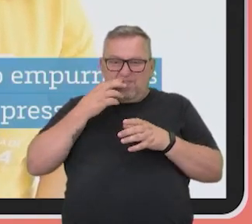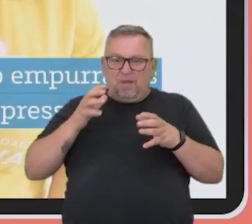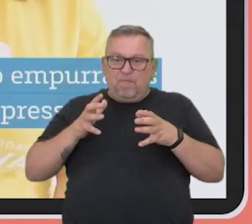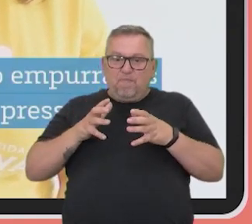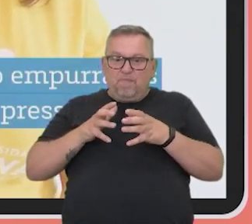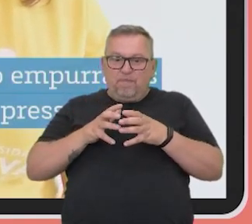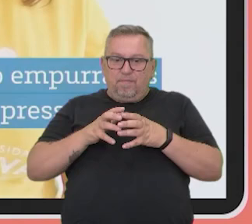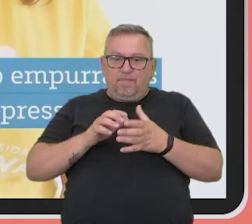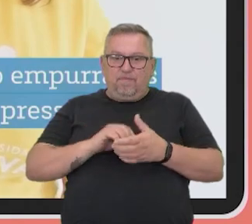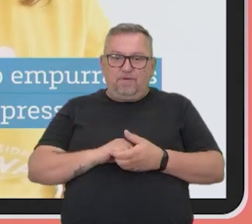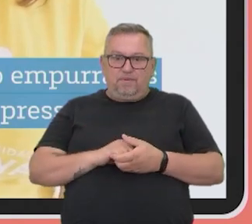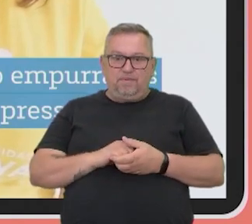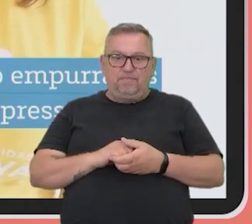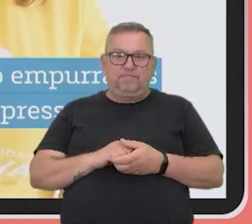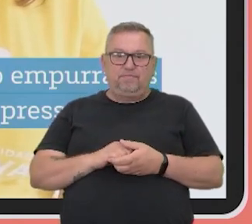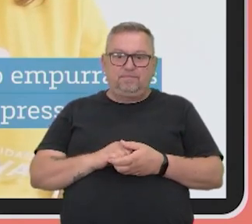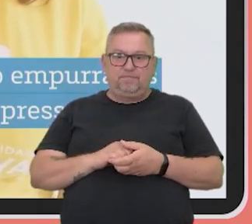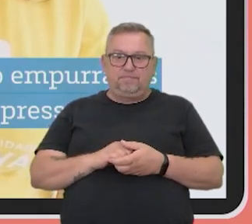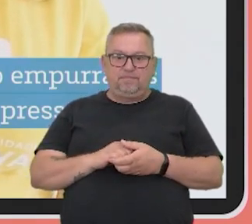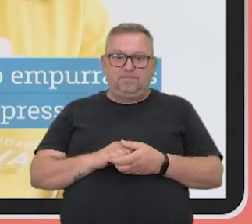garrafa.